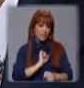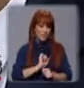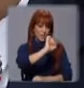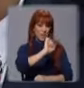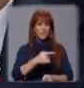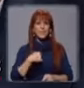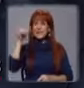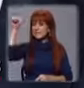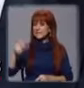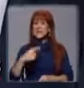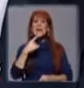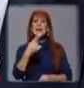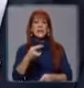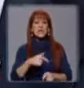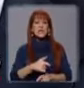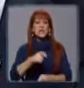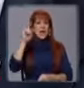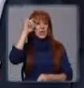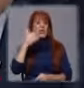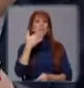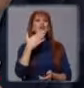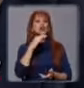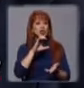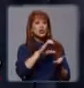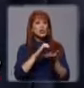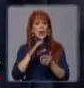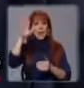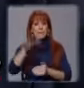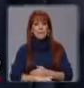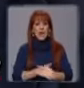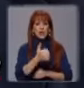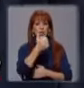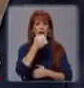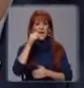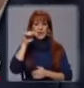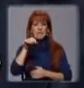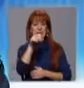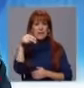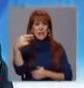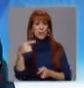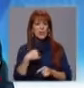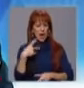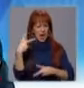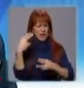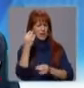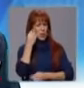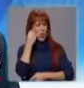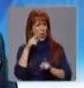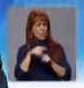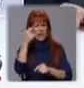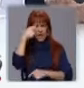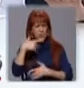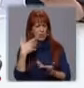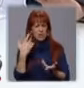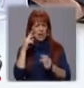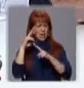João Araújo garante que Sócrates pediu emprestados menos de meio milhão de euros e critica a forma como este caso está